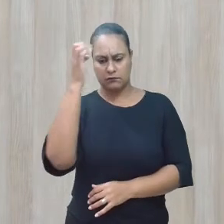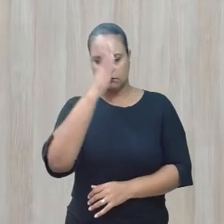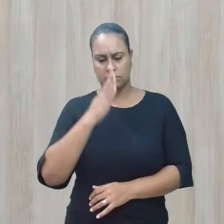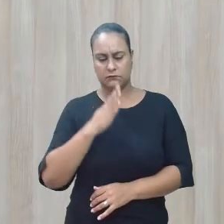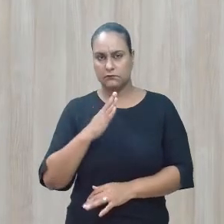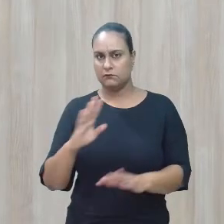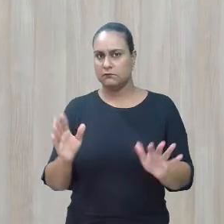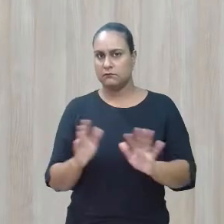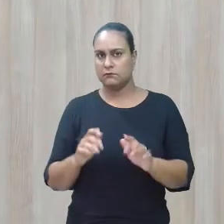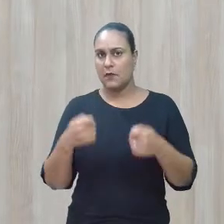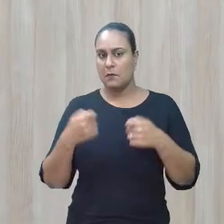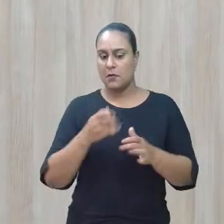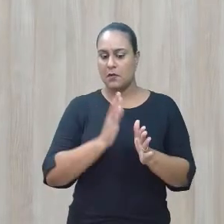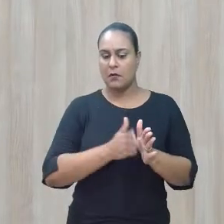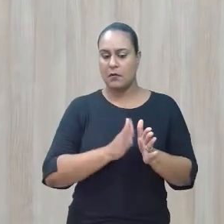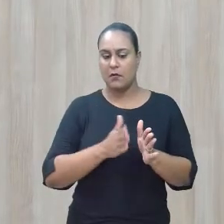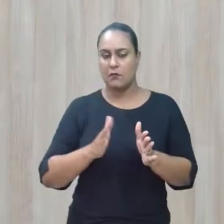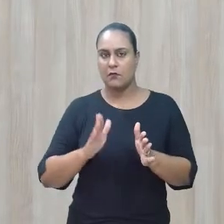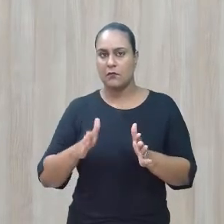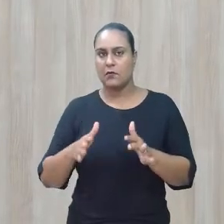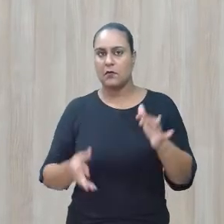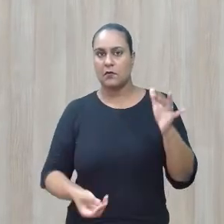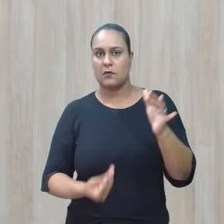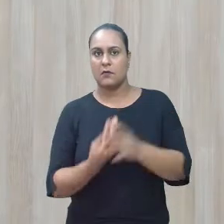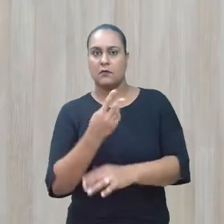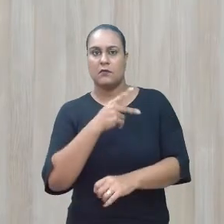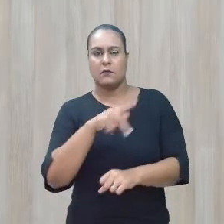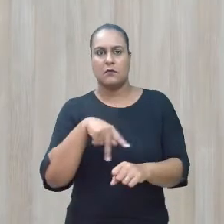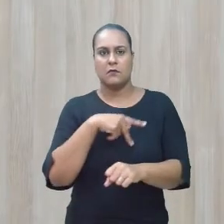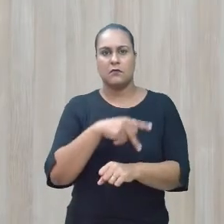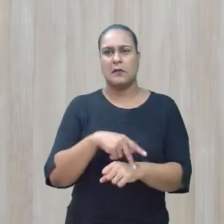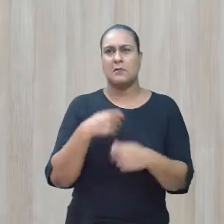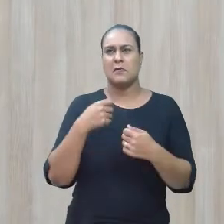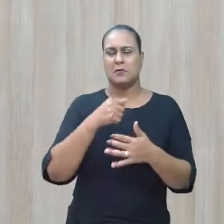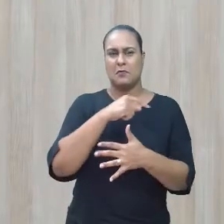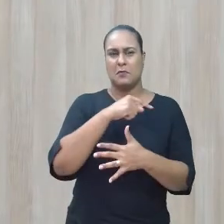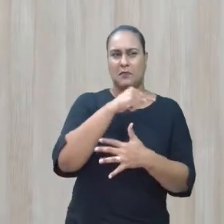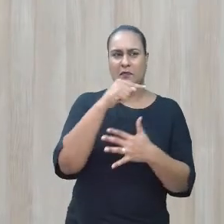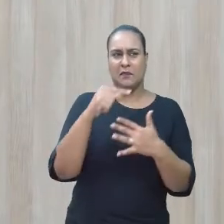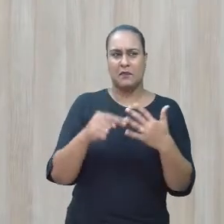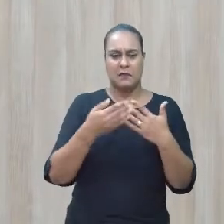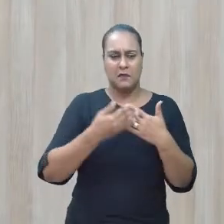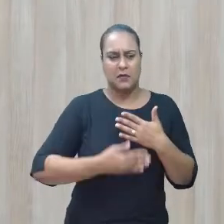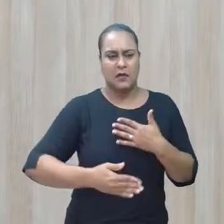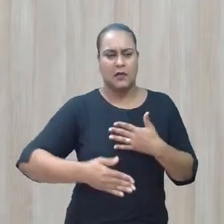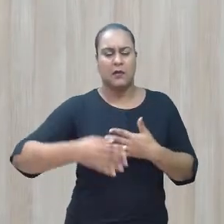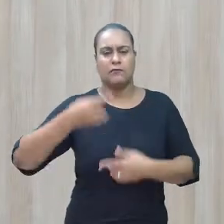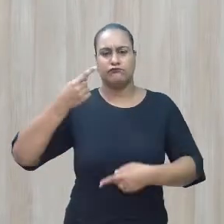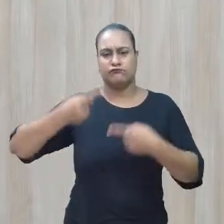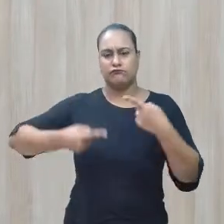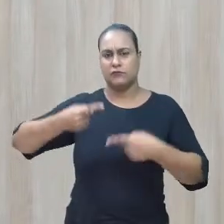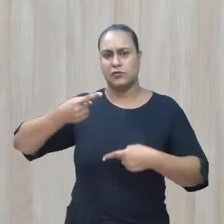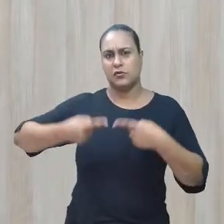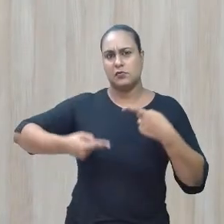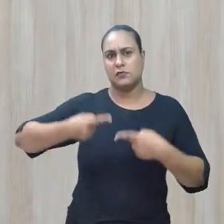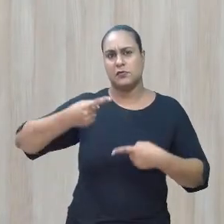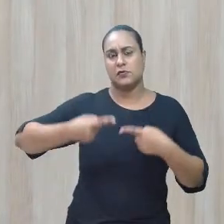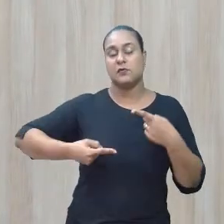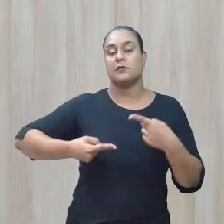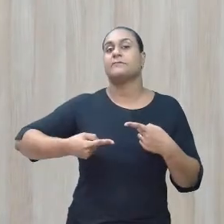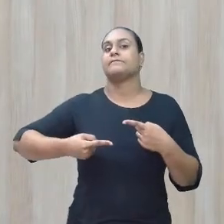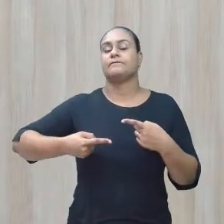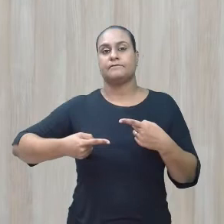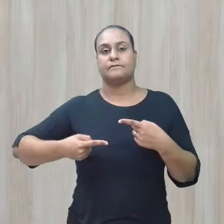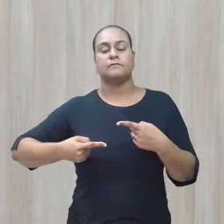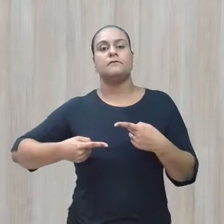precisa entender um processo de construção desse país a partir de uma série de elementos, a partir das disputas sociais, a partir da imposição, né,